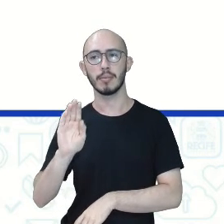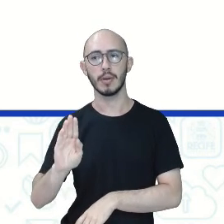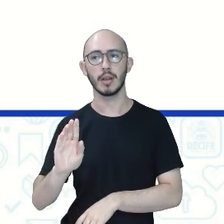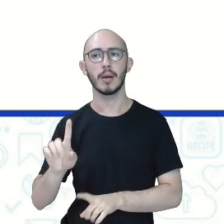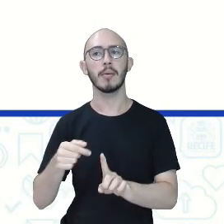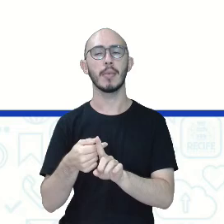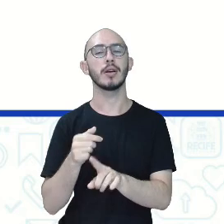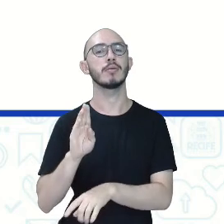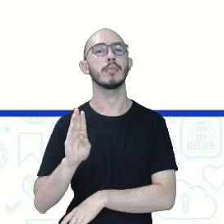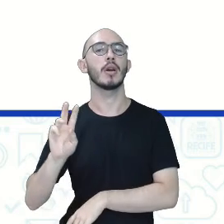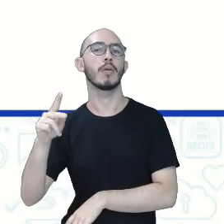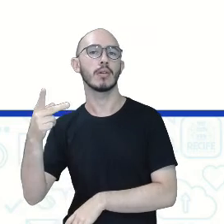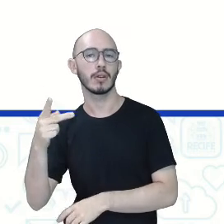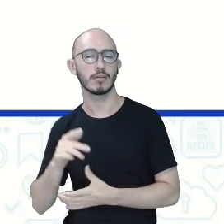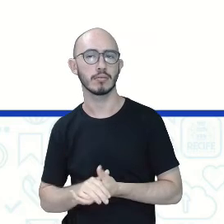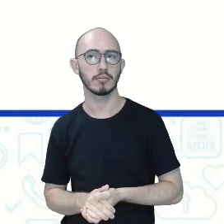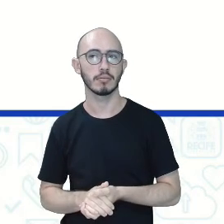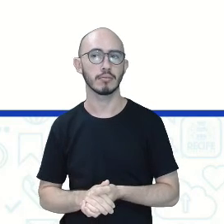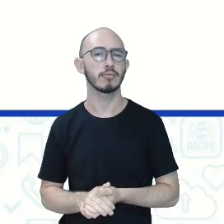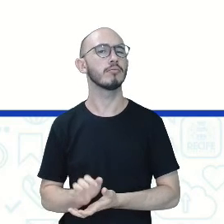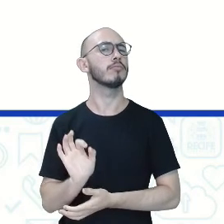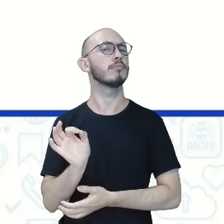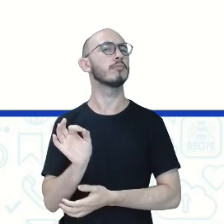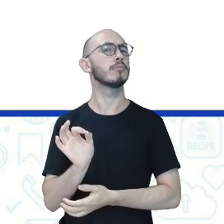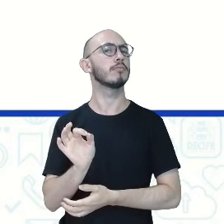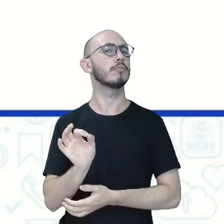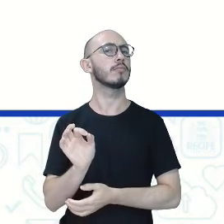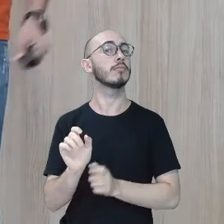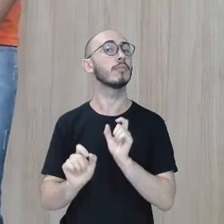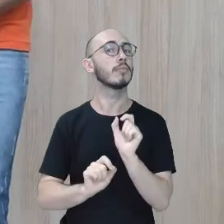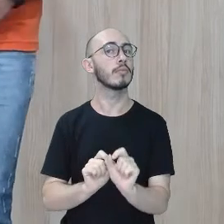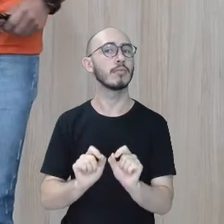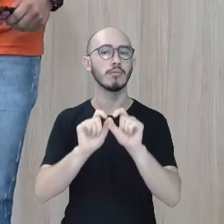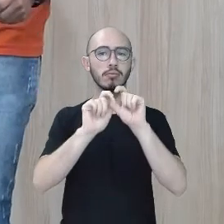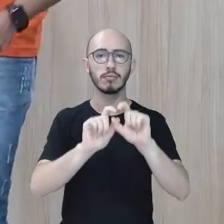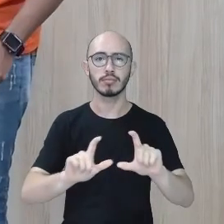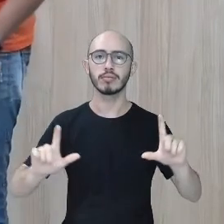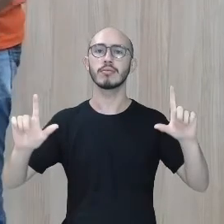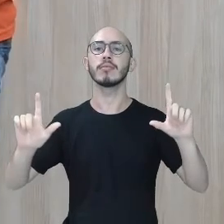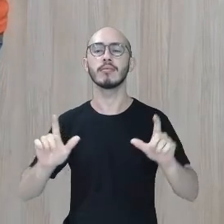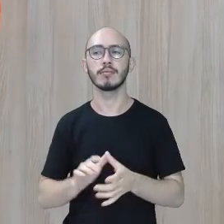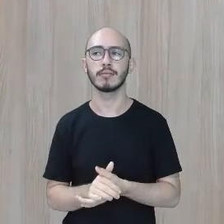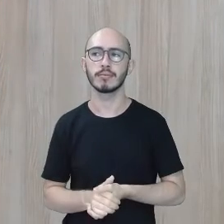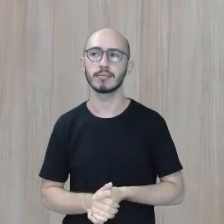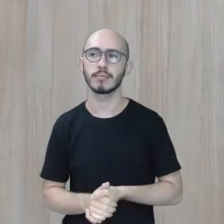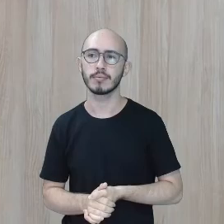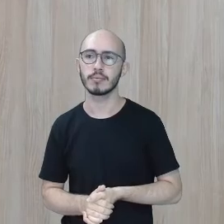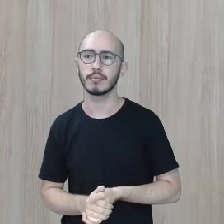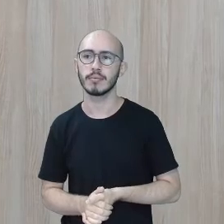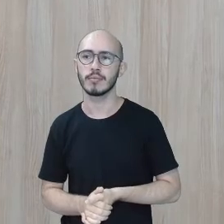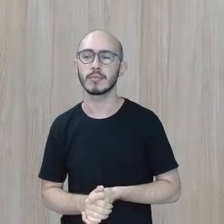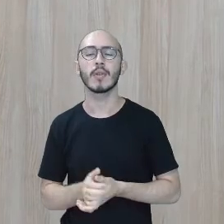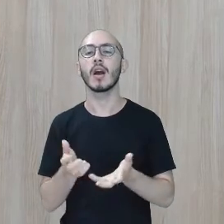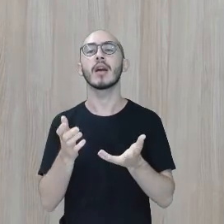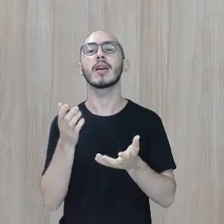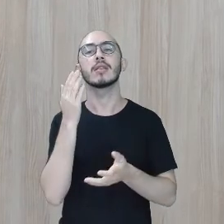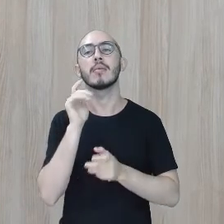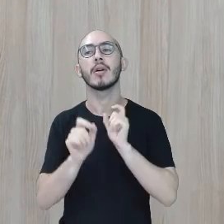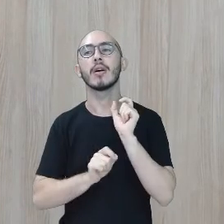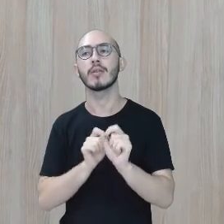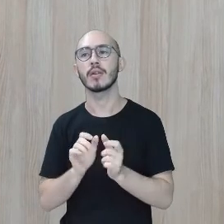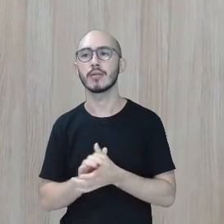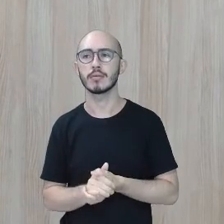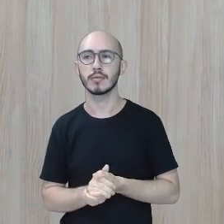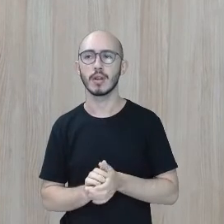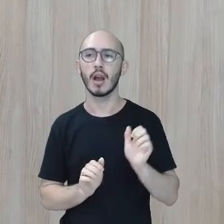mais B ao quadrado. Opa, papai, bota grande aí para eu aparecer, Billy. Valeu. O que é que ele quer saber? Ele quer saber